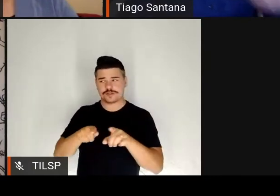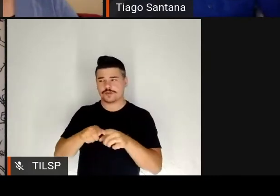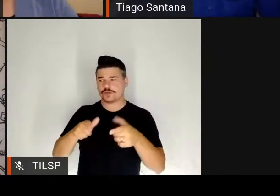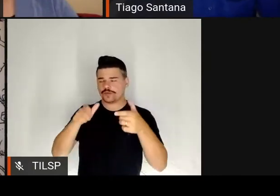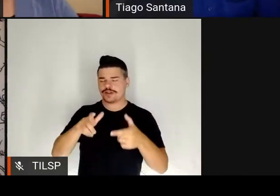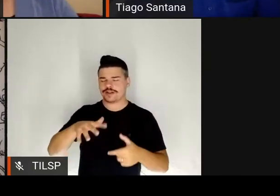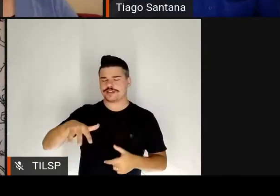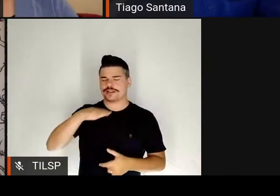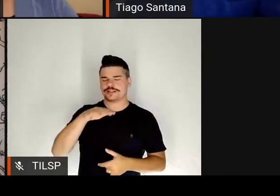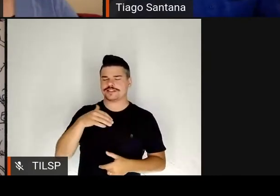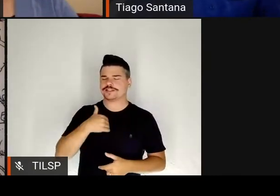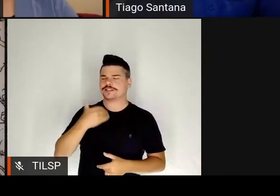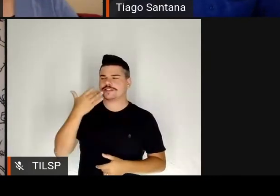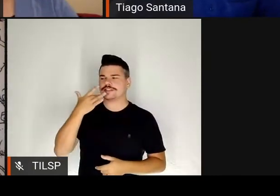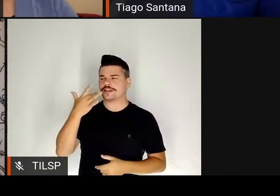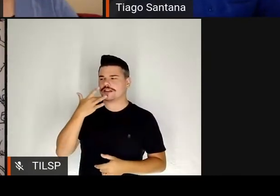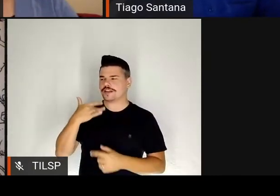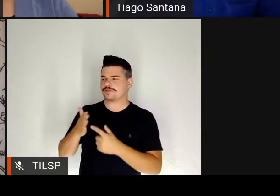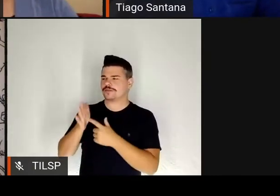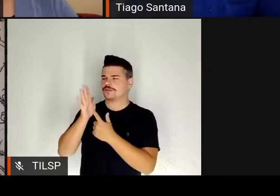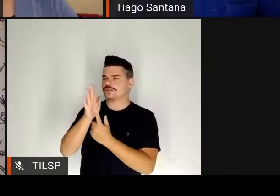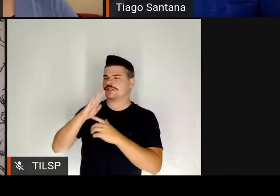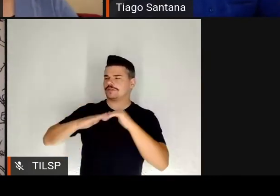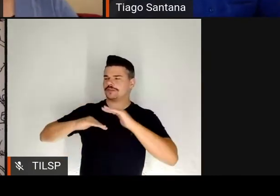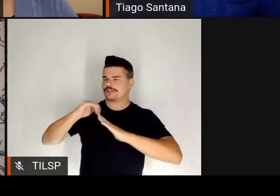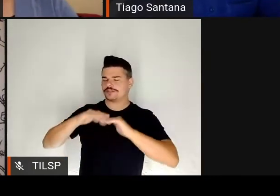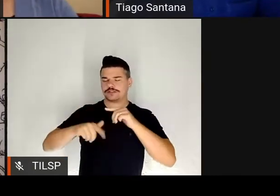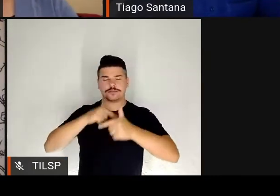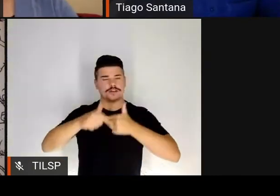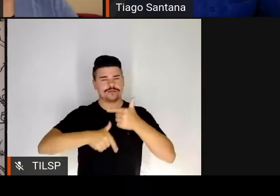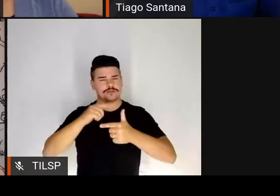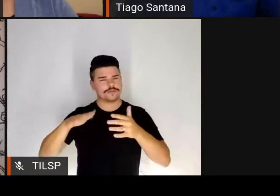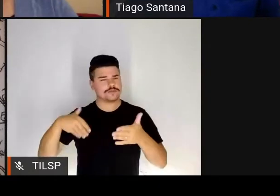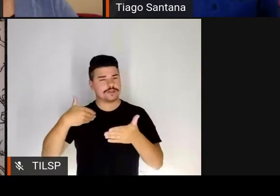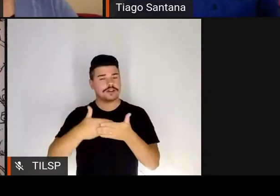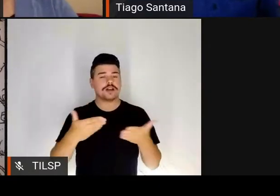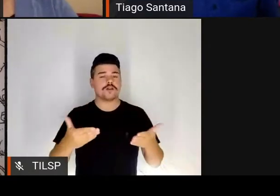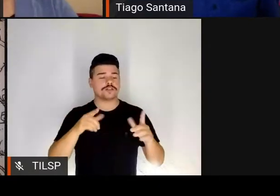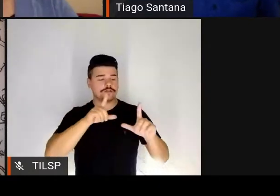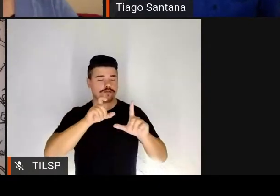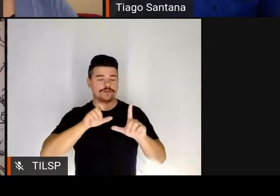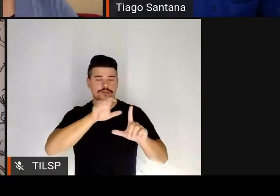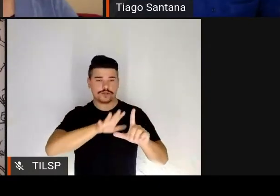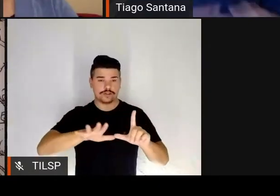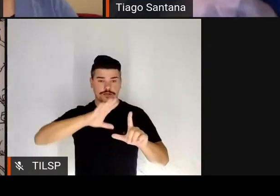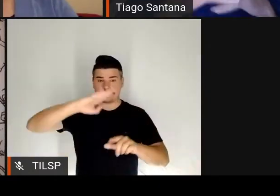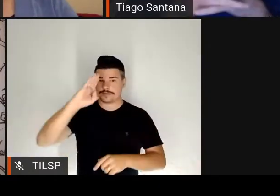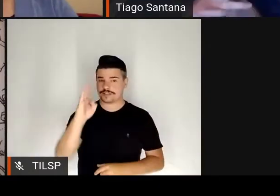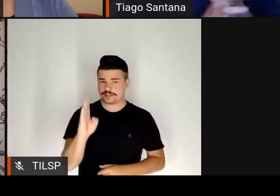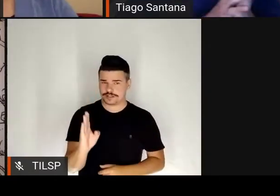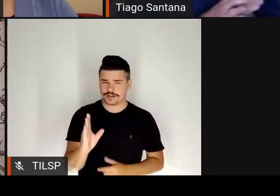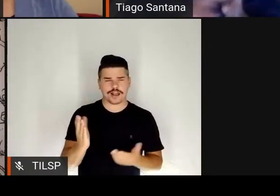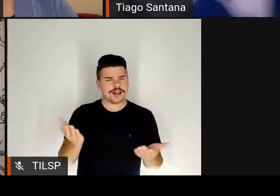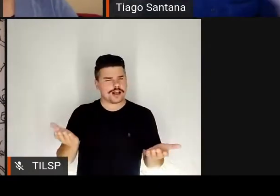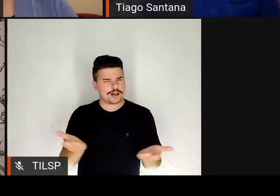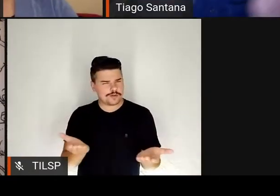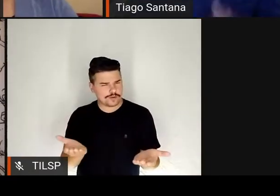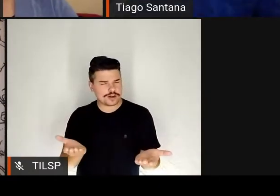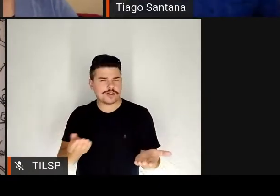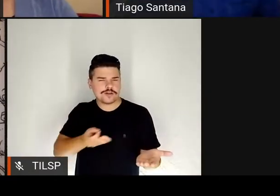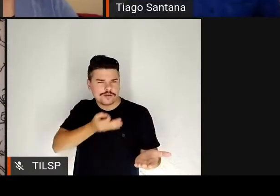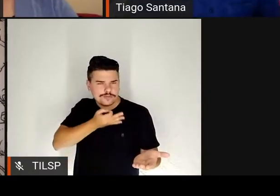uma contribuição muito grande na fotografia brasileira. Né? E aí, trazendo um pouco aqui para